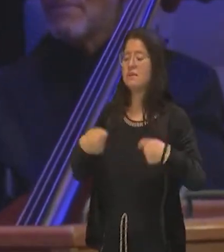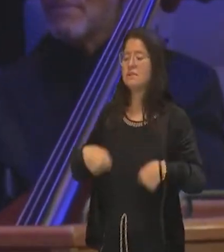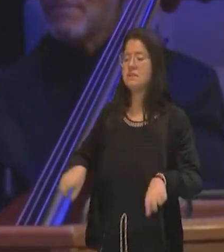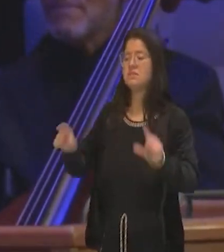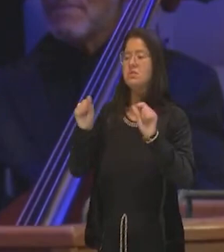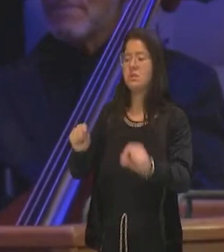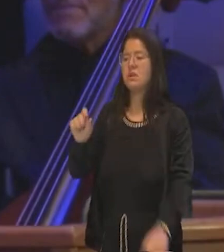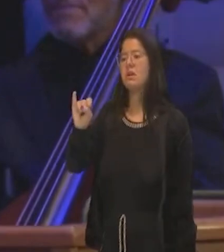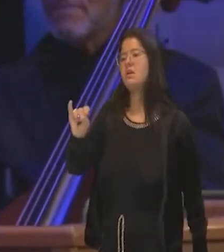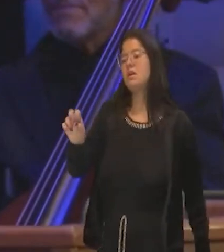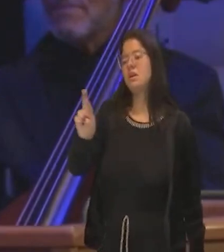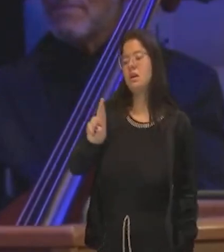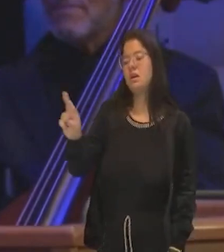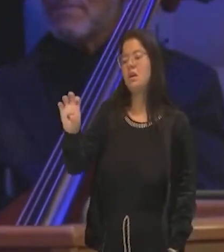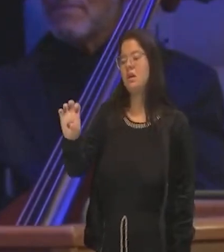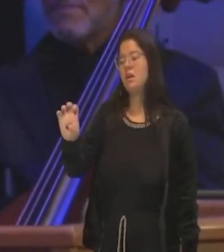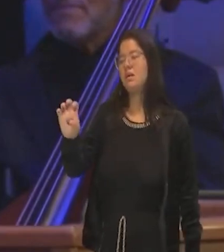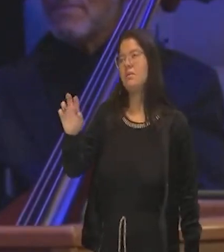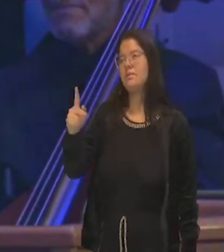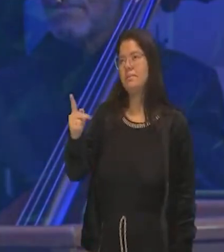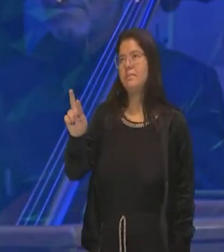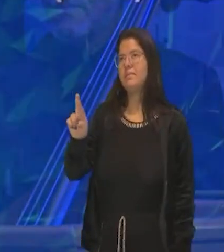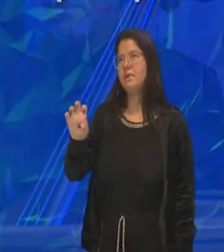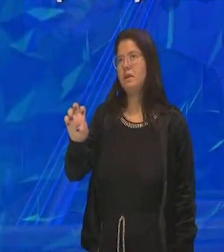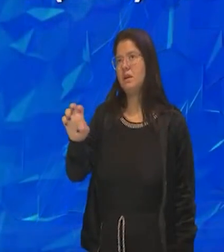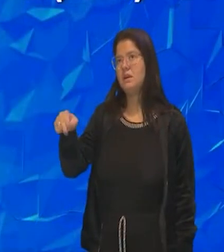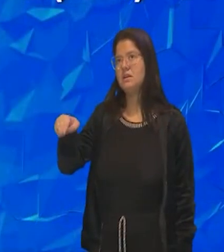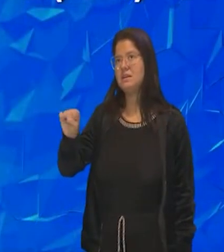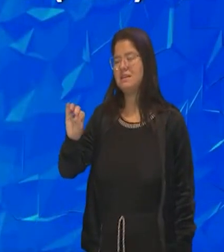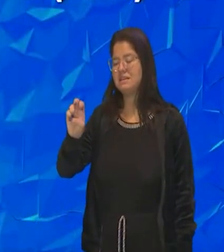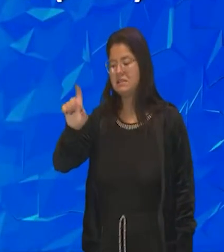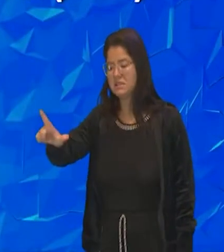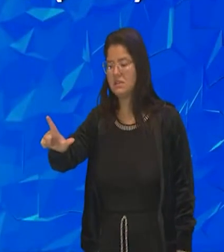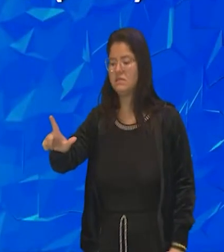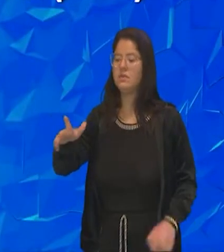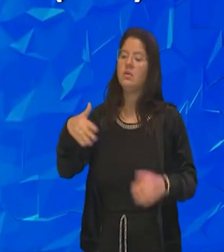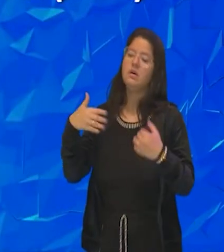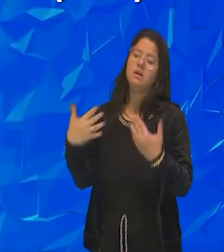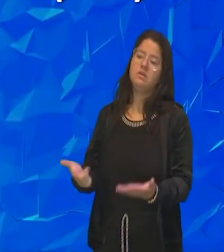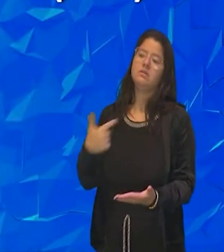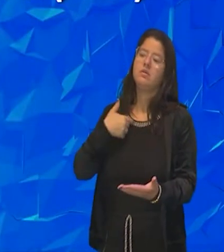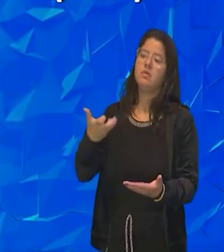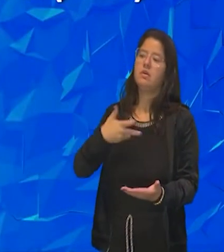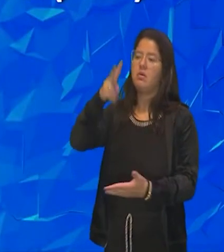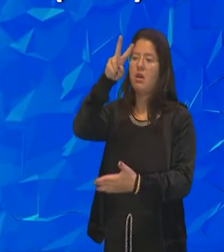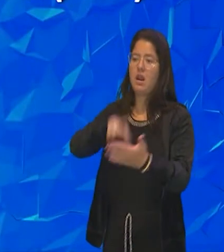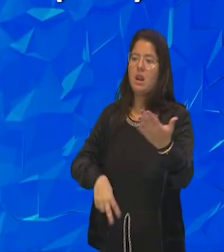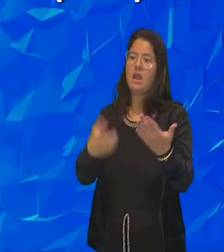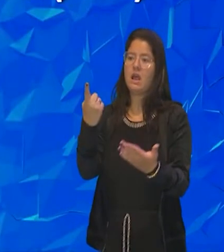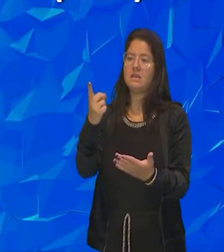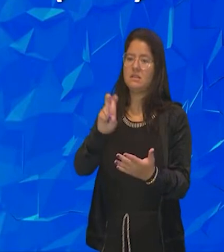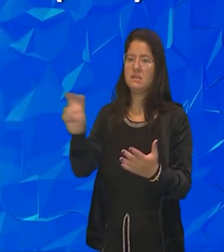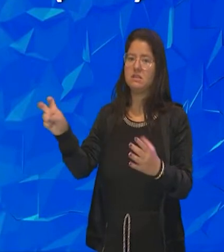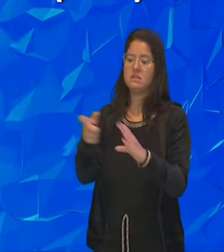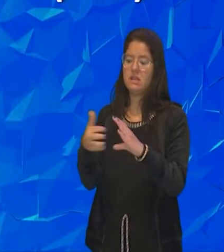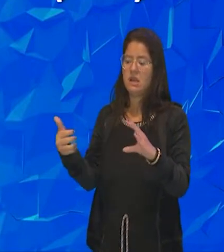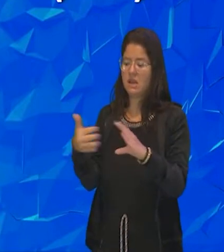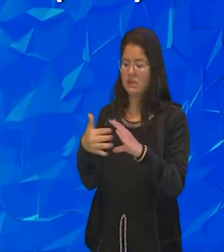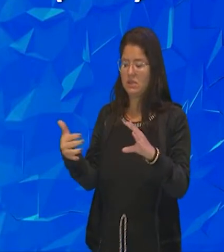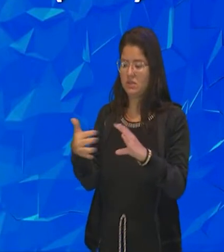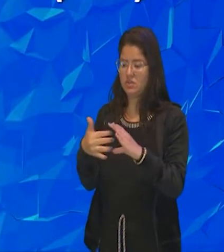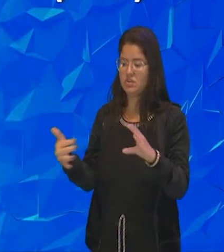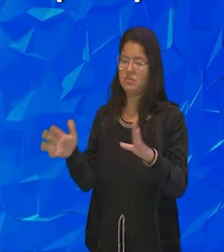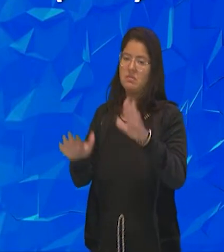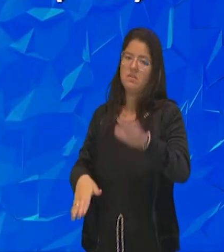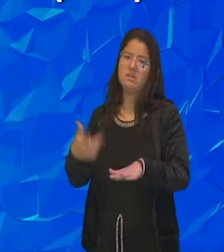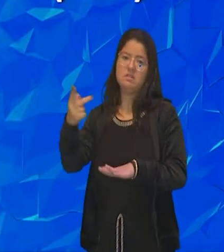irrepreensível. E eu quero já, de antemão, ler as 15 características, que talvez no seu texto, na